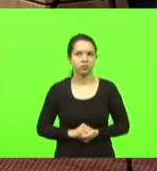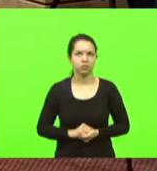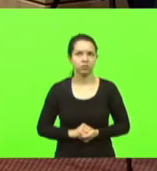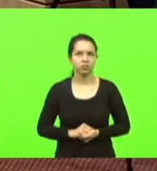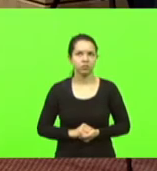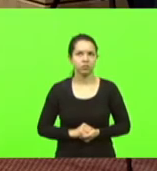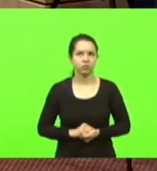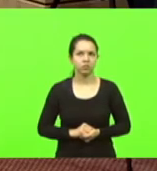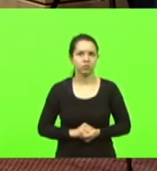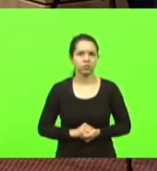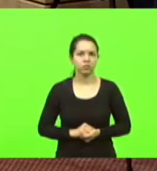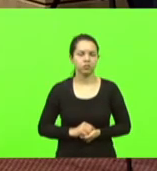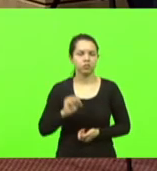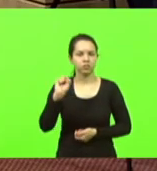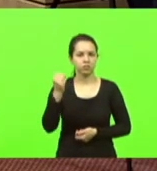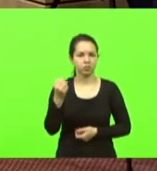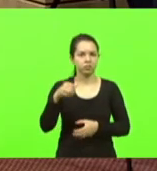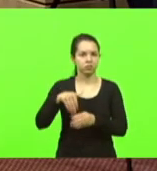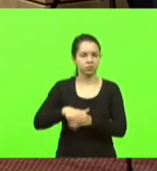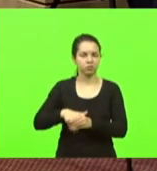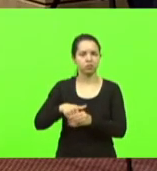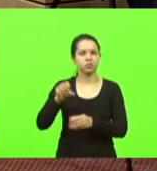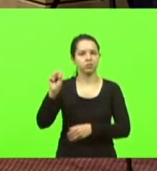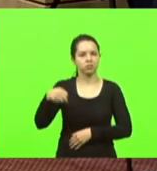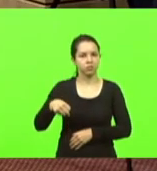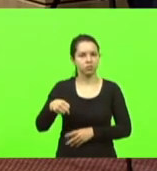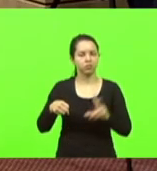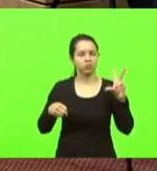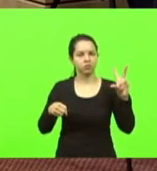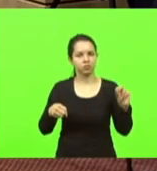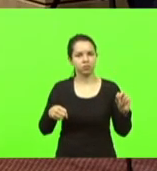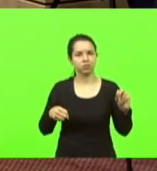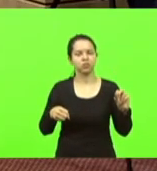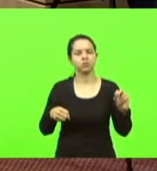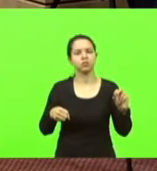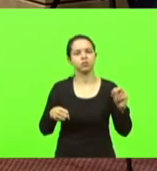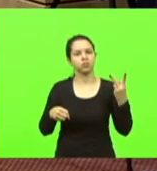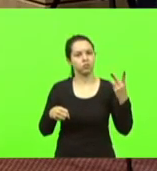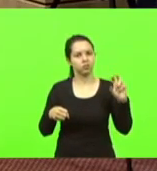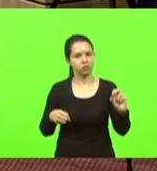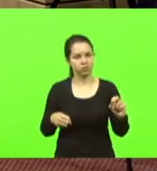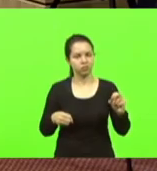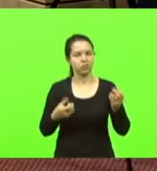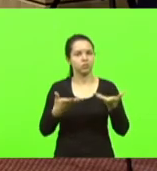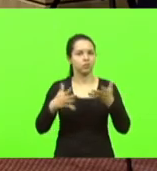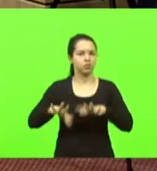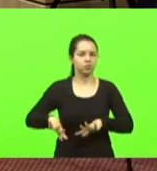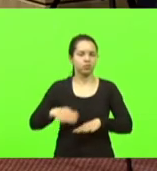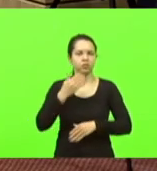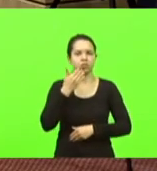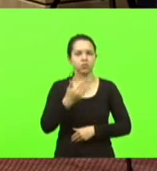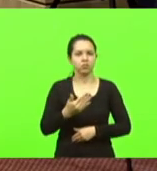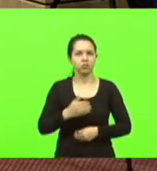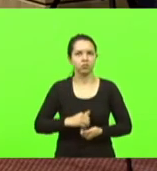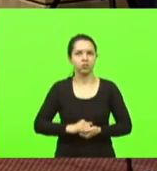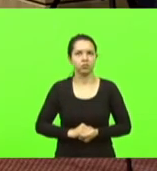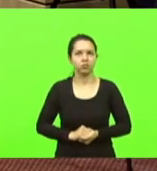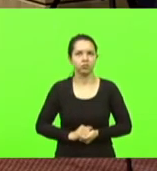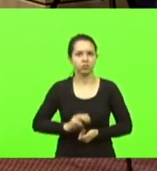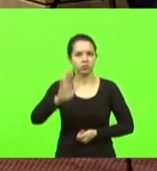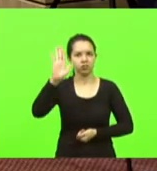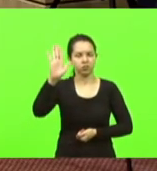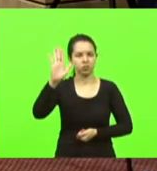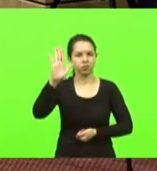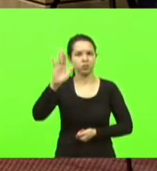há 8 voltas em 20 votos não está rejeitado requerimento em questão de horas o